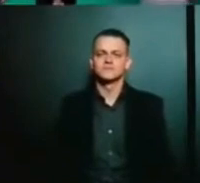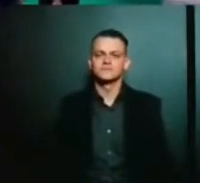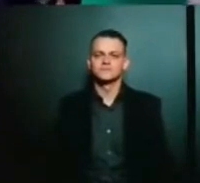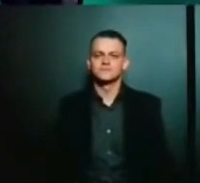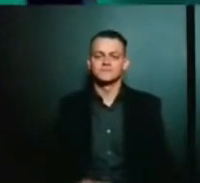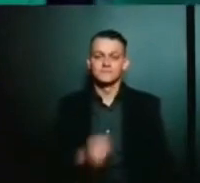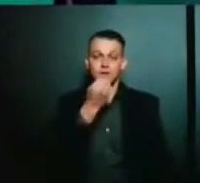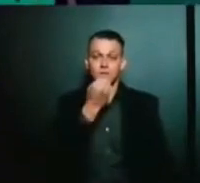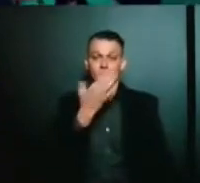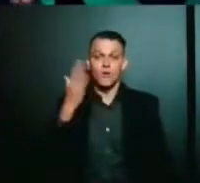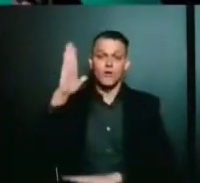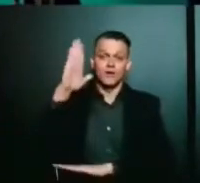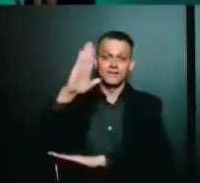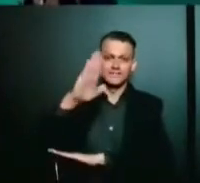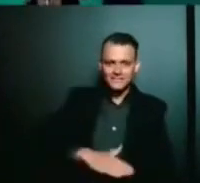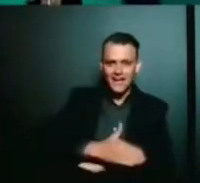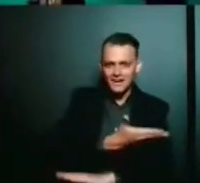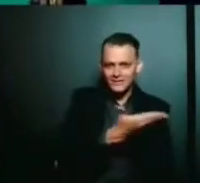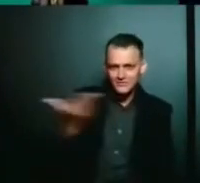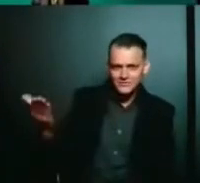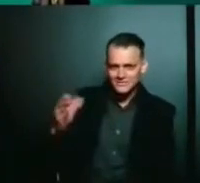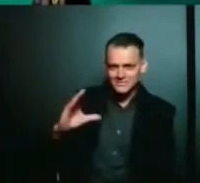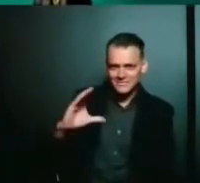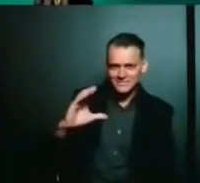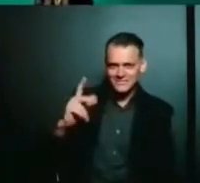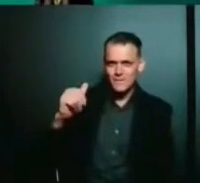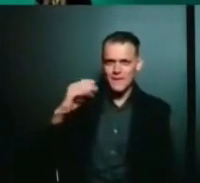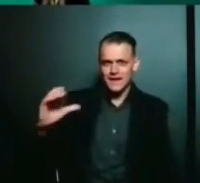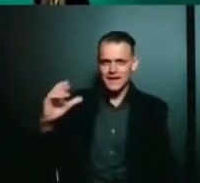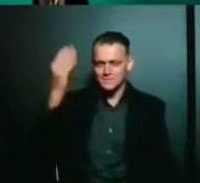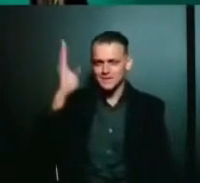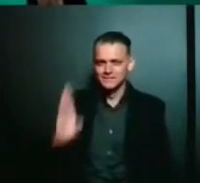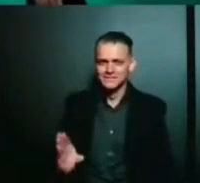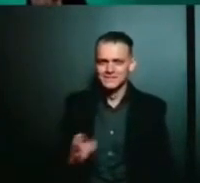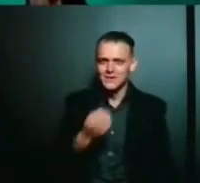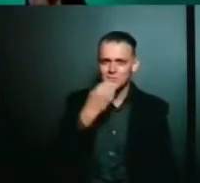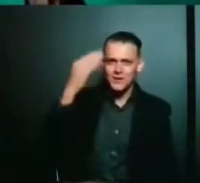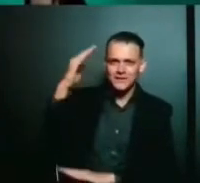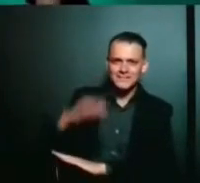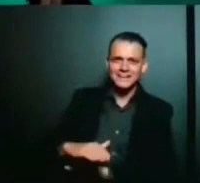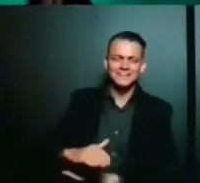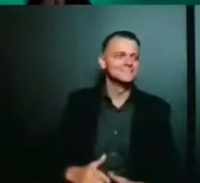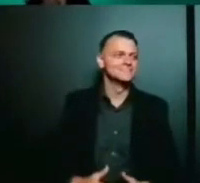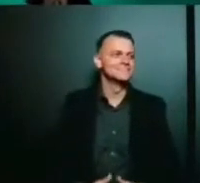Boa tarde, CIPEC Brasil! Boa tarde, galera!